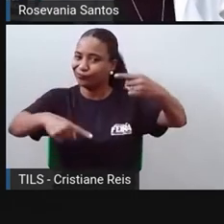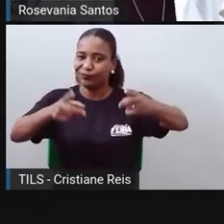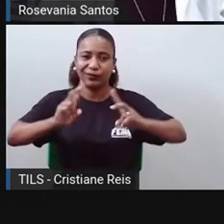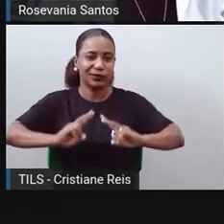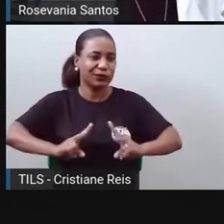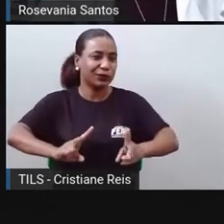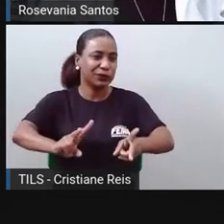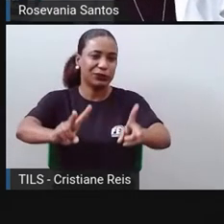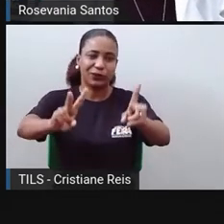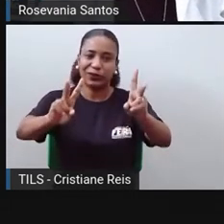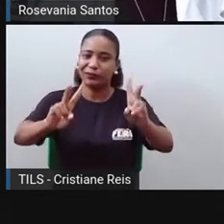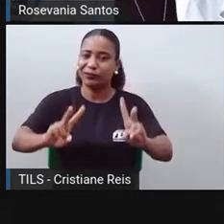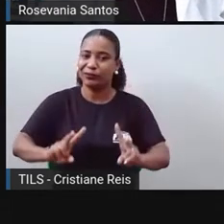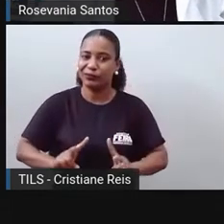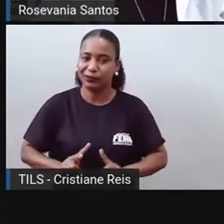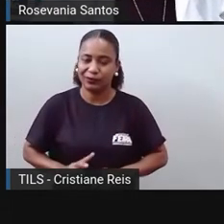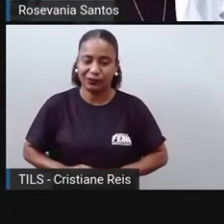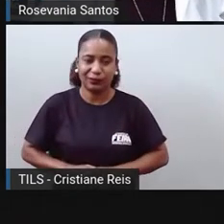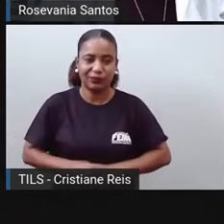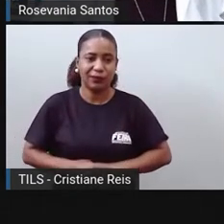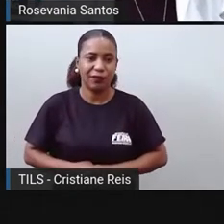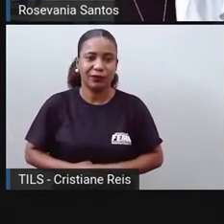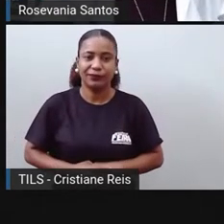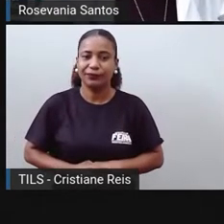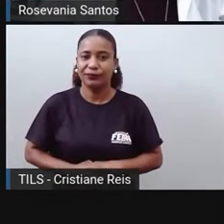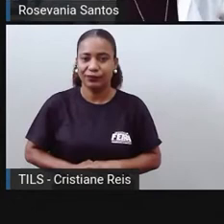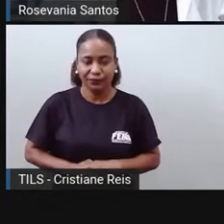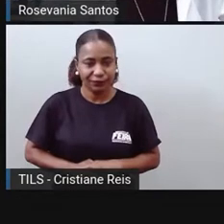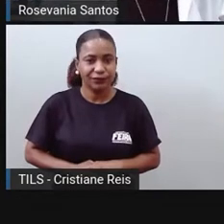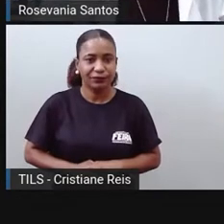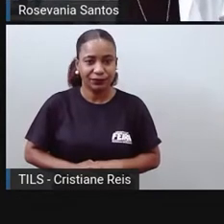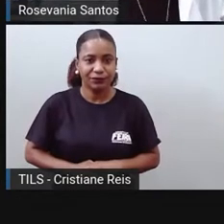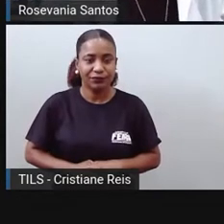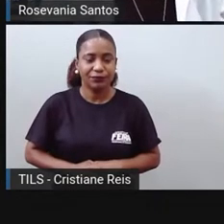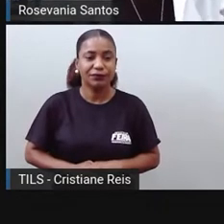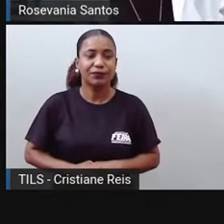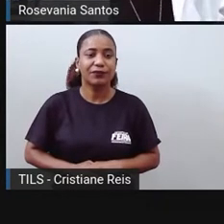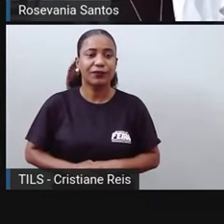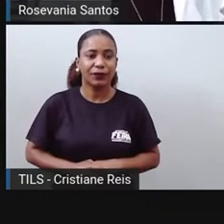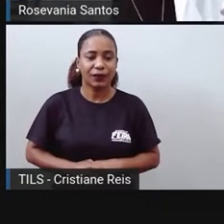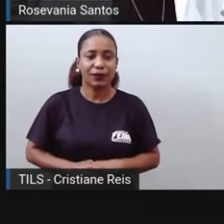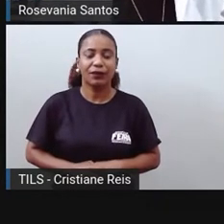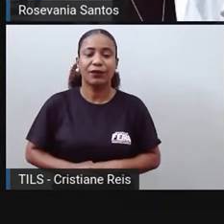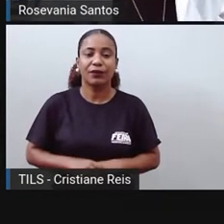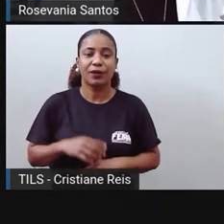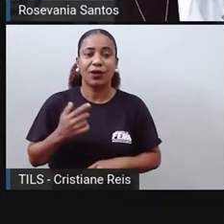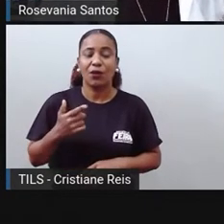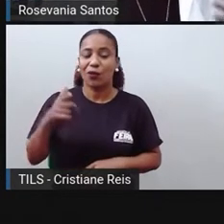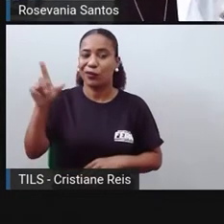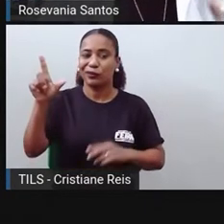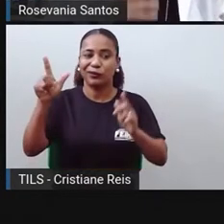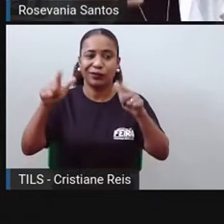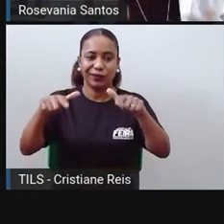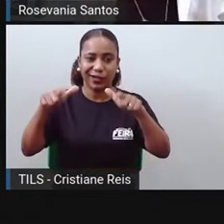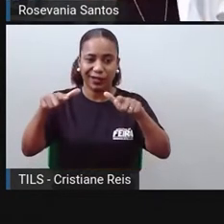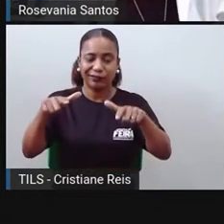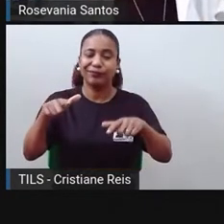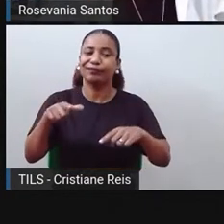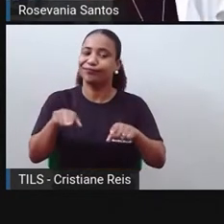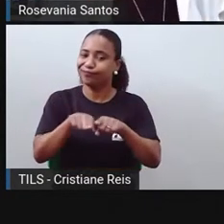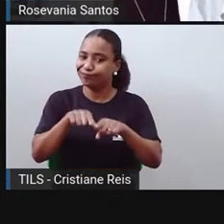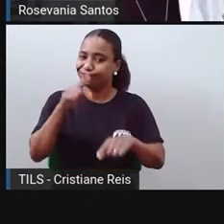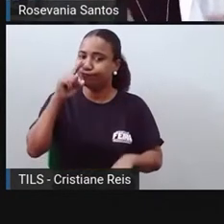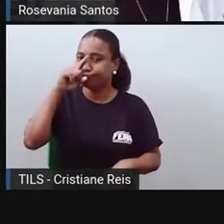acabar. É outra região também de constante instabilidade é a questão da Síria, inclusive teve até uma novela,